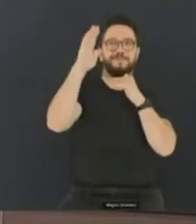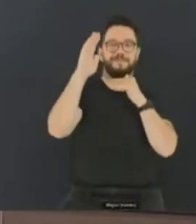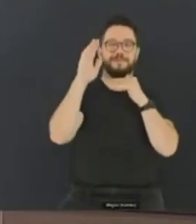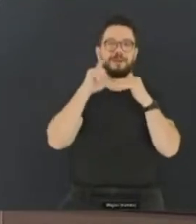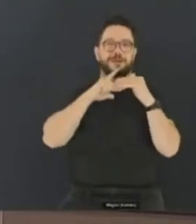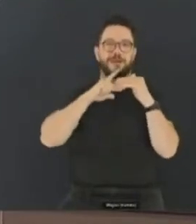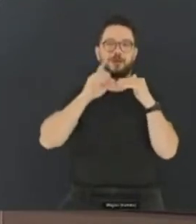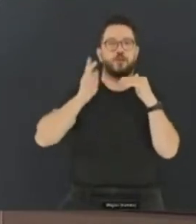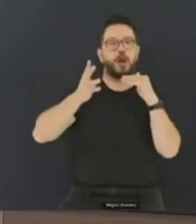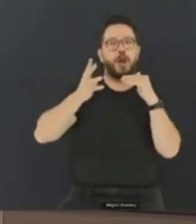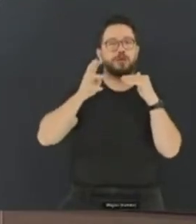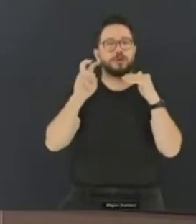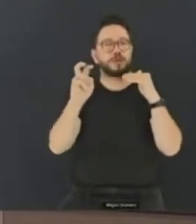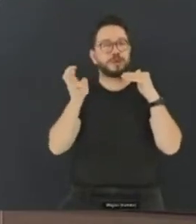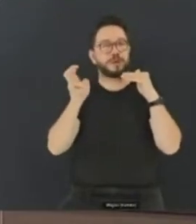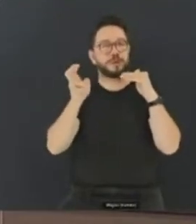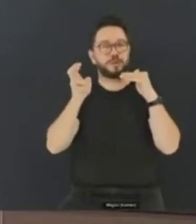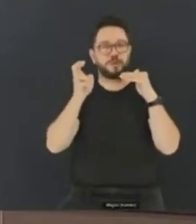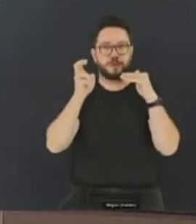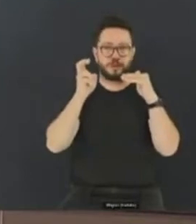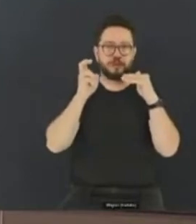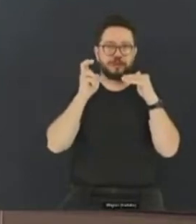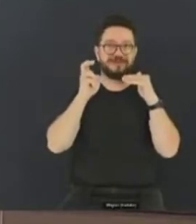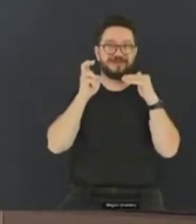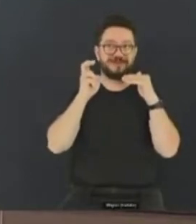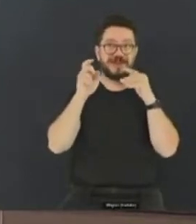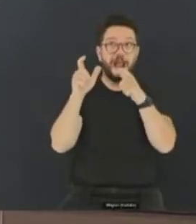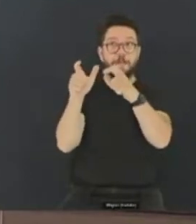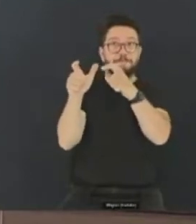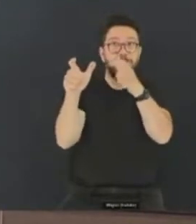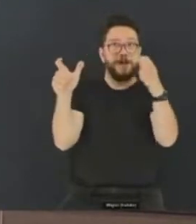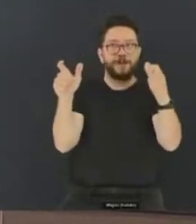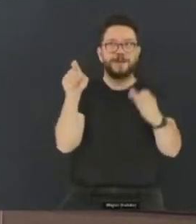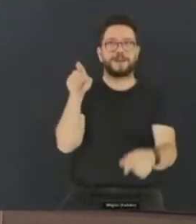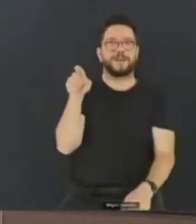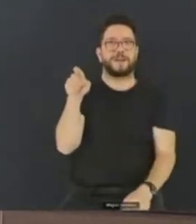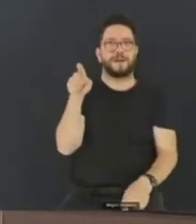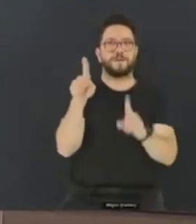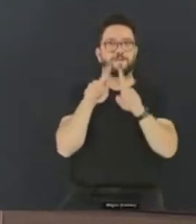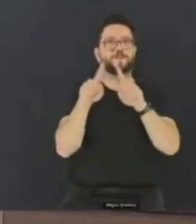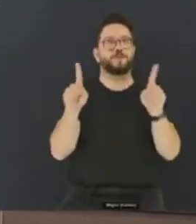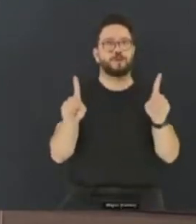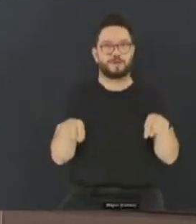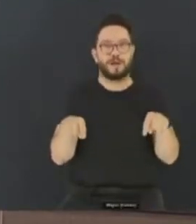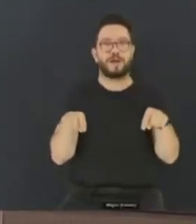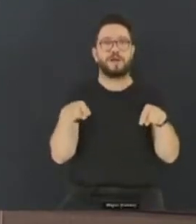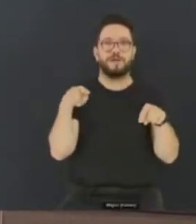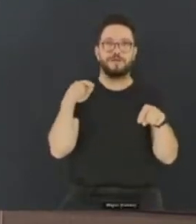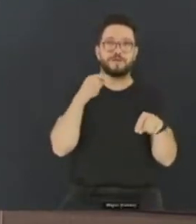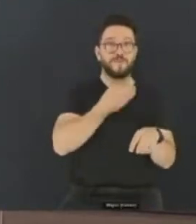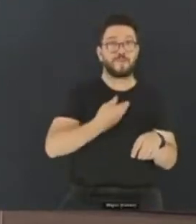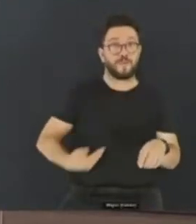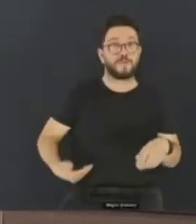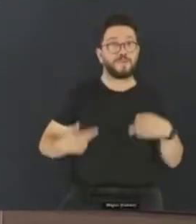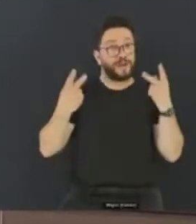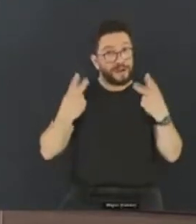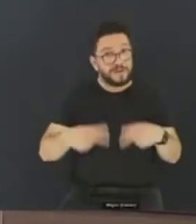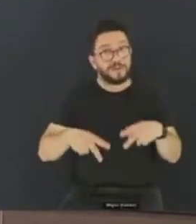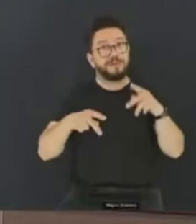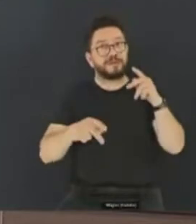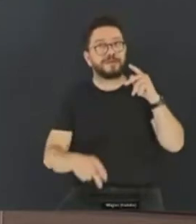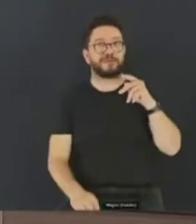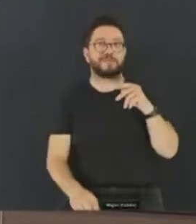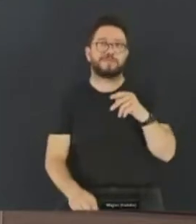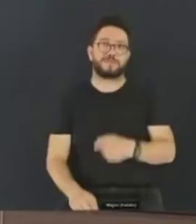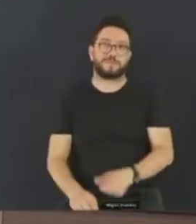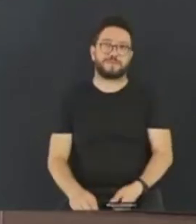4 e 5 salários mínimos. Esta é a maioria dos servidores públicos municipais aposentados. Nós estamos fazendo uma